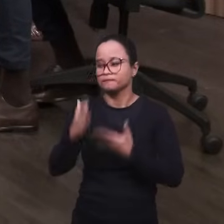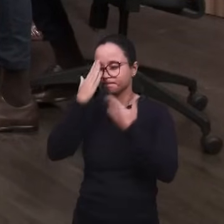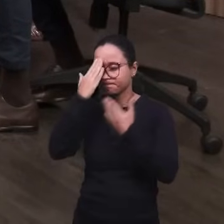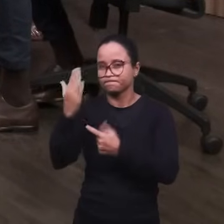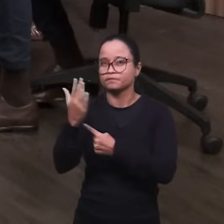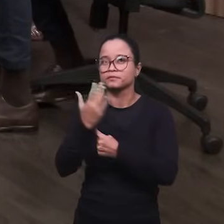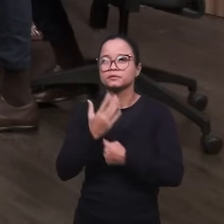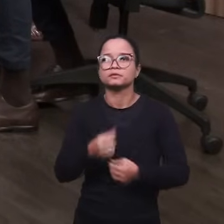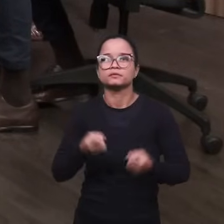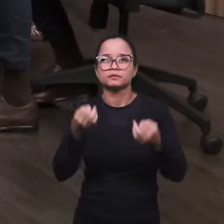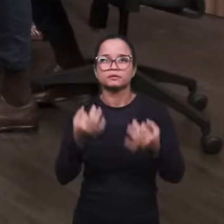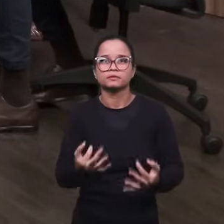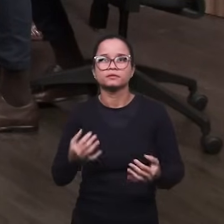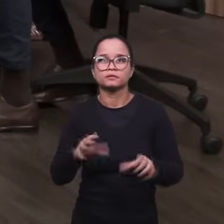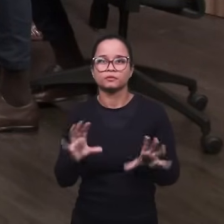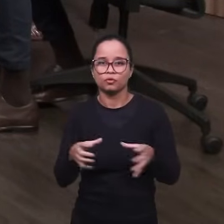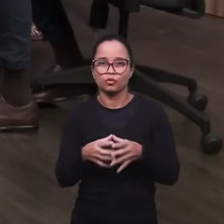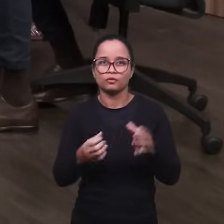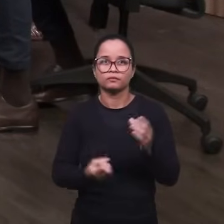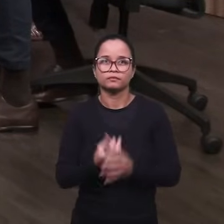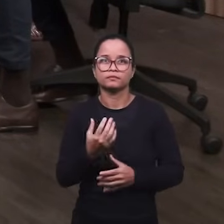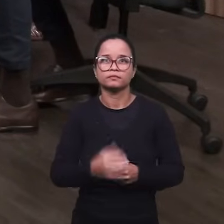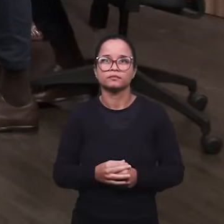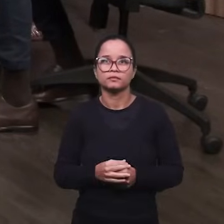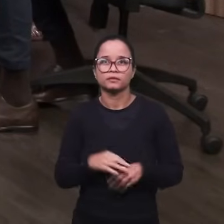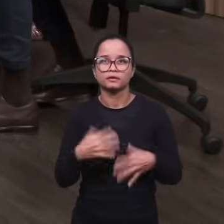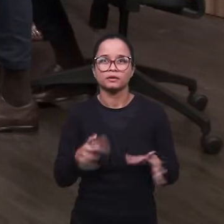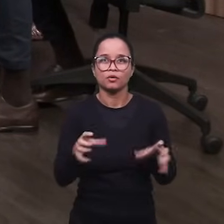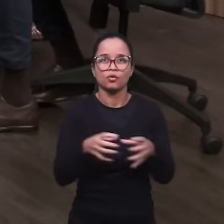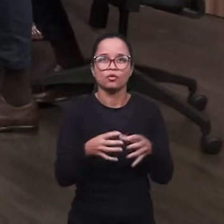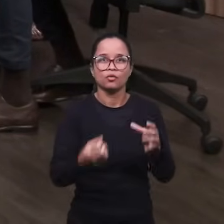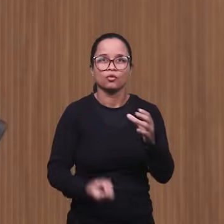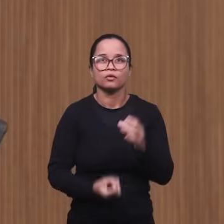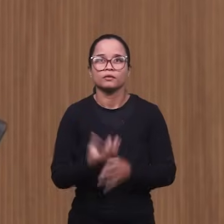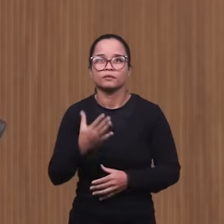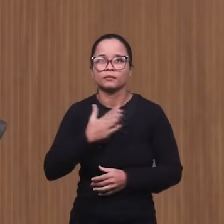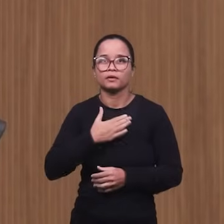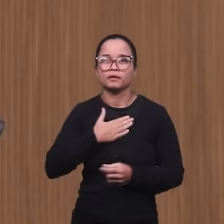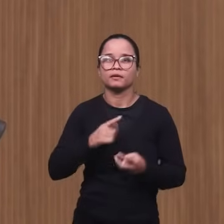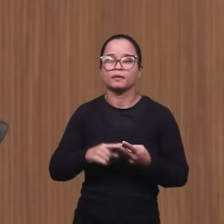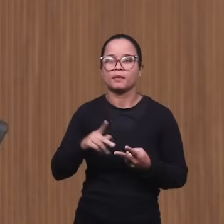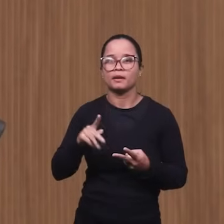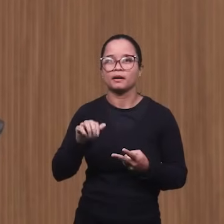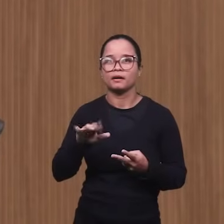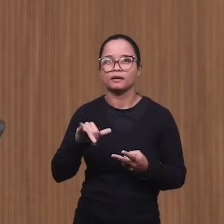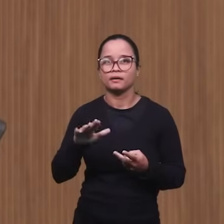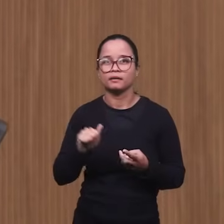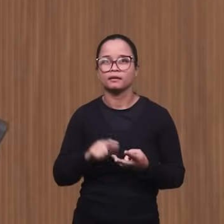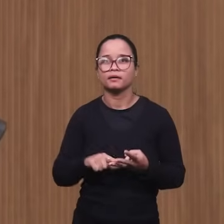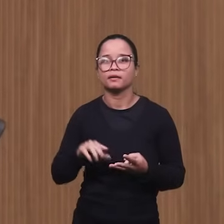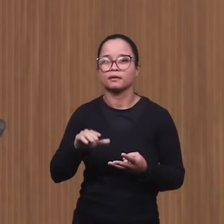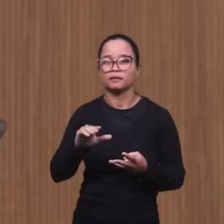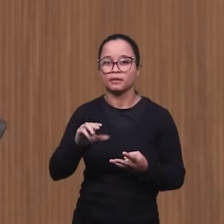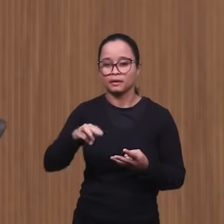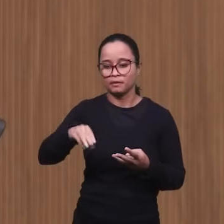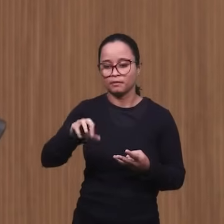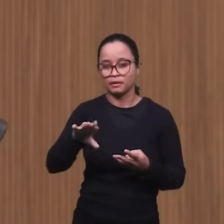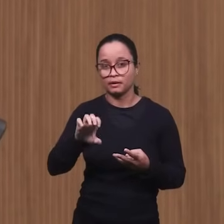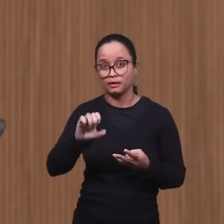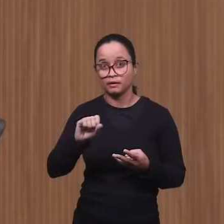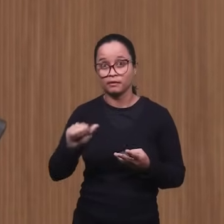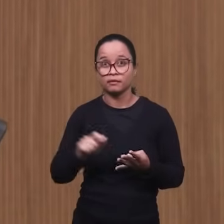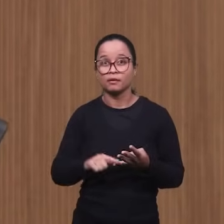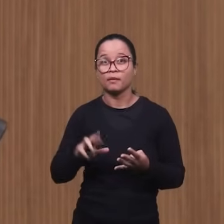sua ajuda. Eu queria que você falasse um pouquinho sobre a equipe de produção. A equipe de produção, que é feita por mim, pela Karina, pela Maritza,